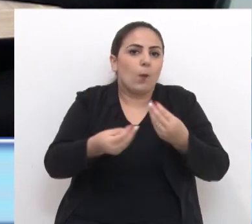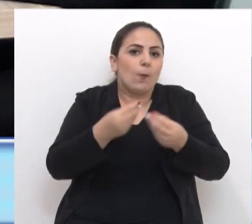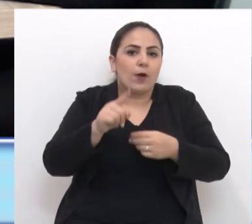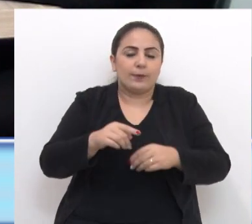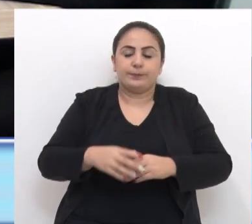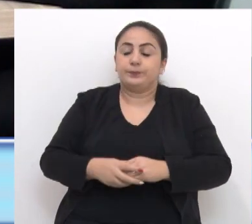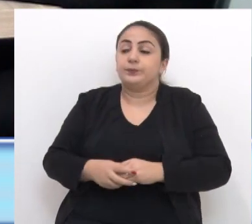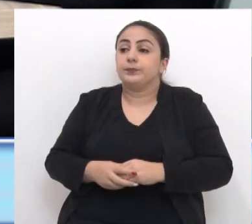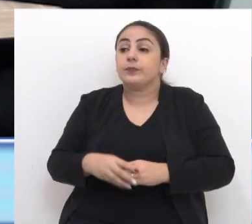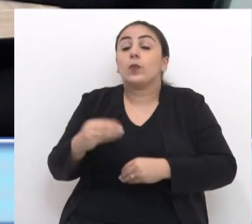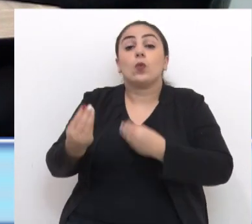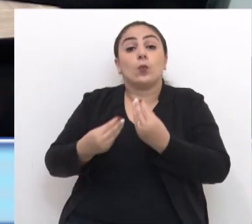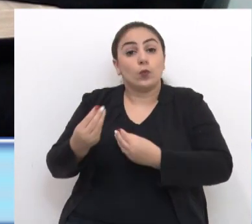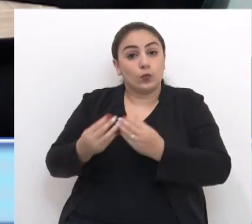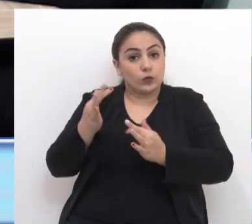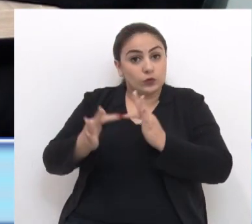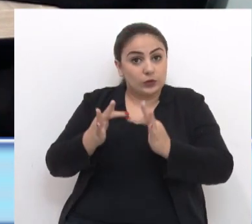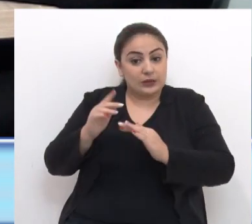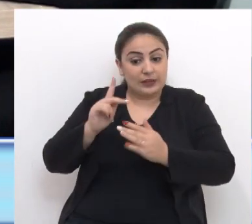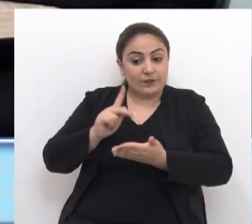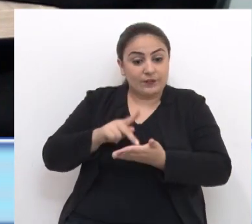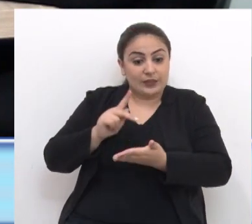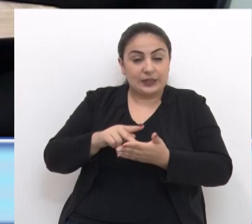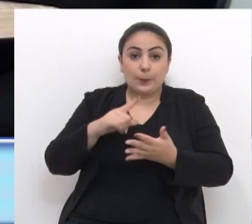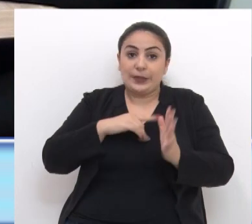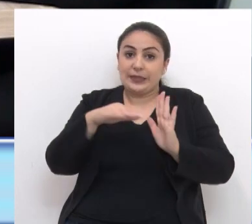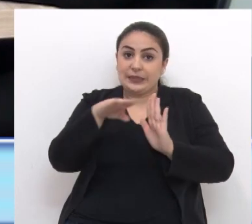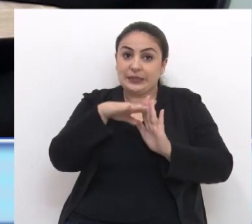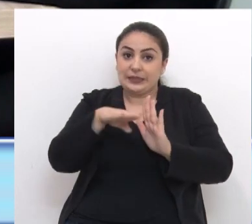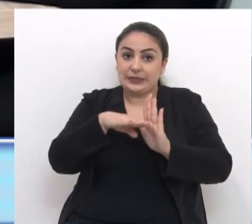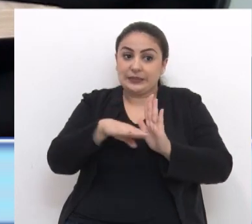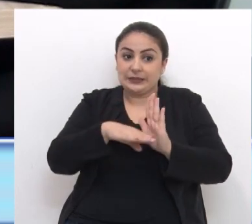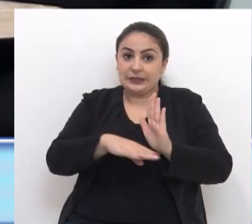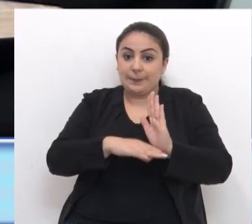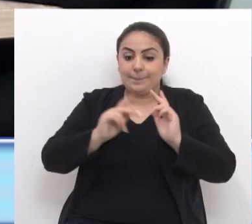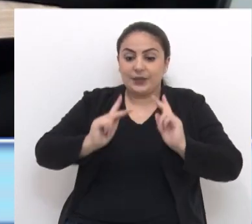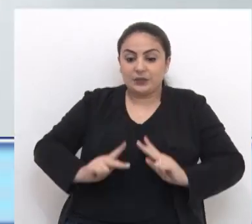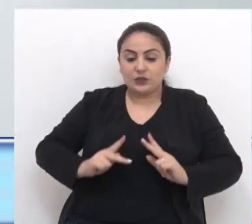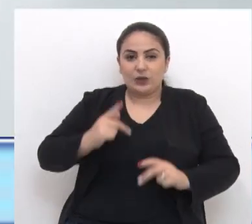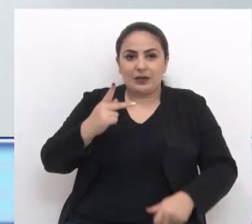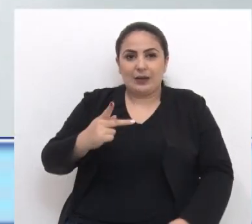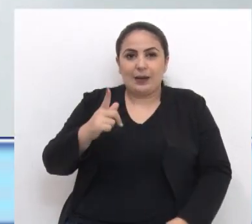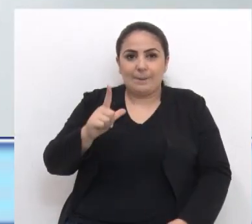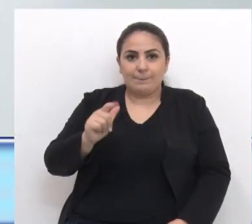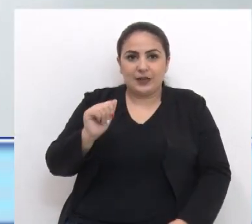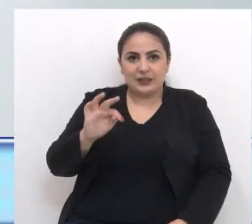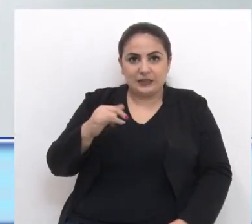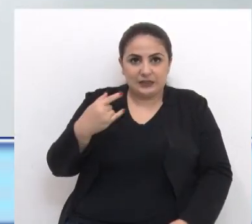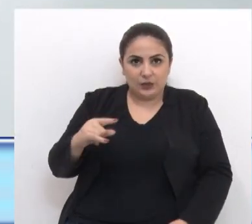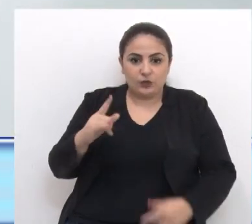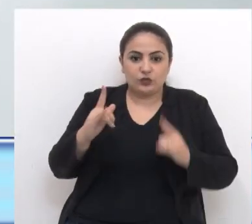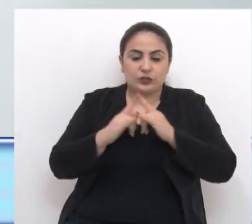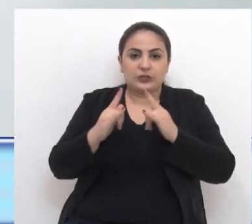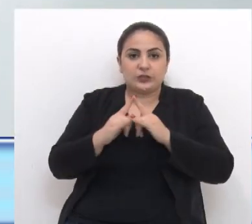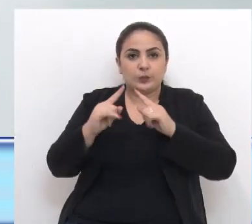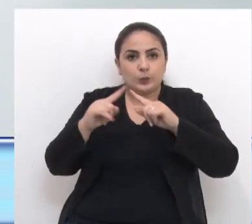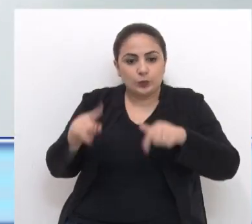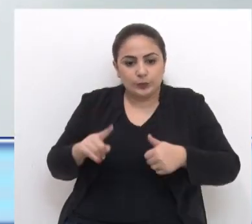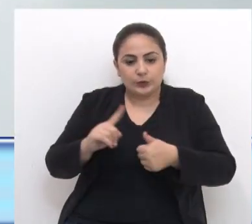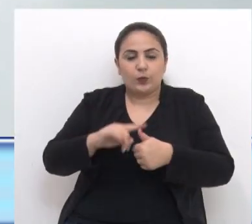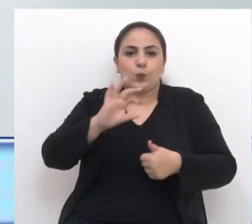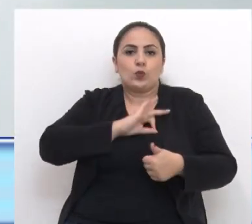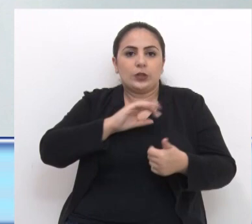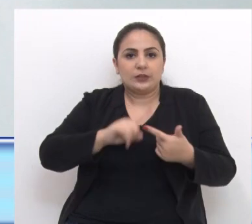em vulnerabilidade? Bom, como que funciona? Na verdade é passada uma lista dos plantonistas, né, para os órgãos